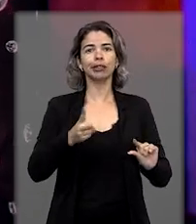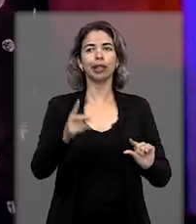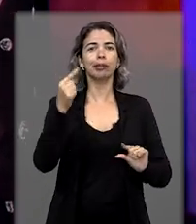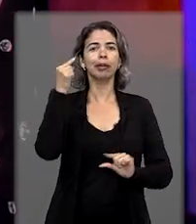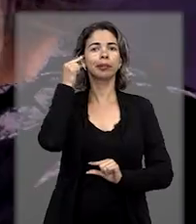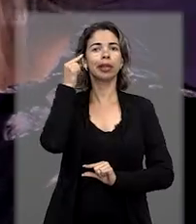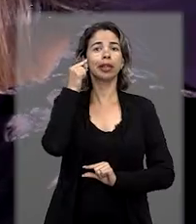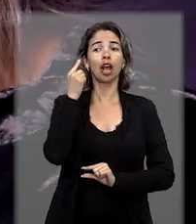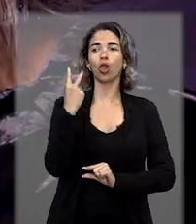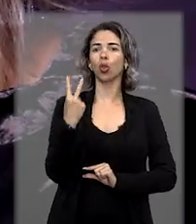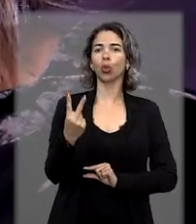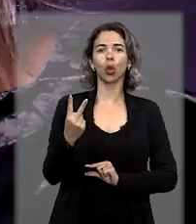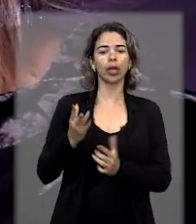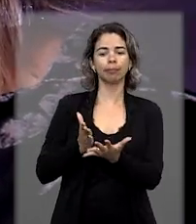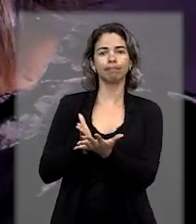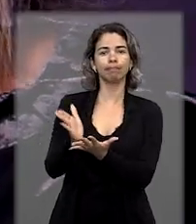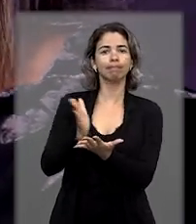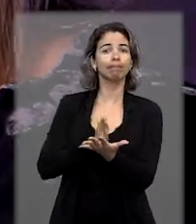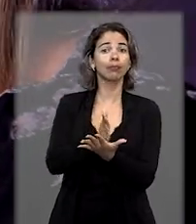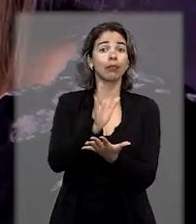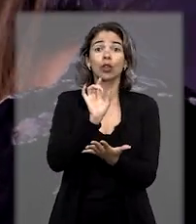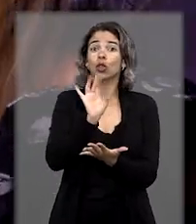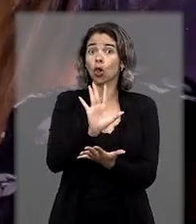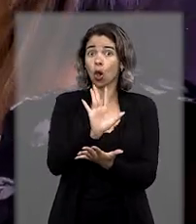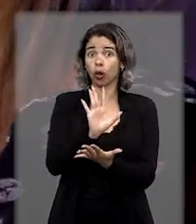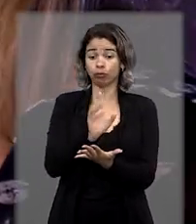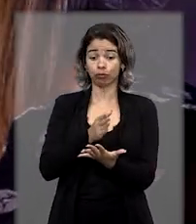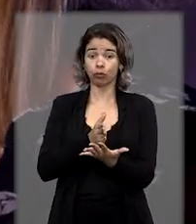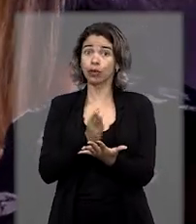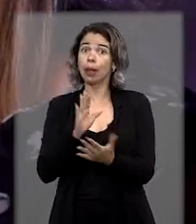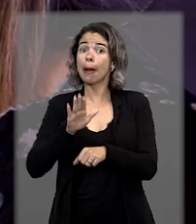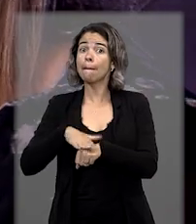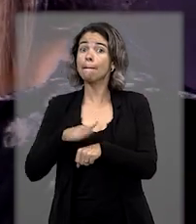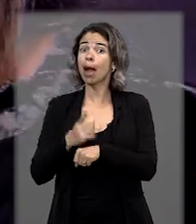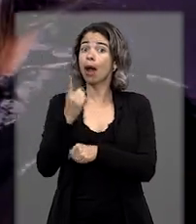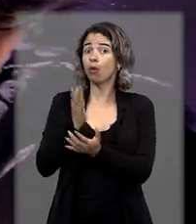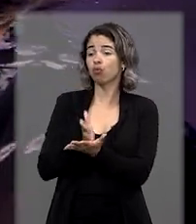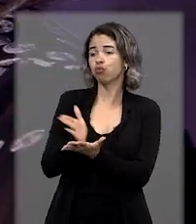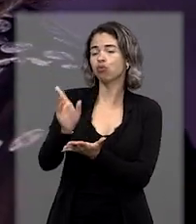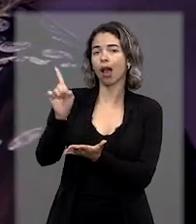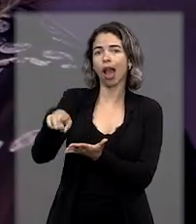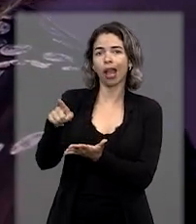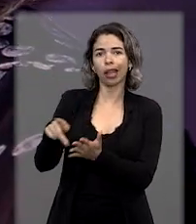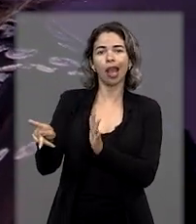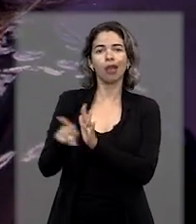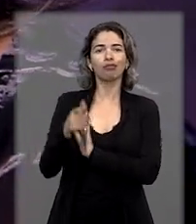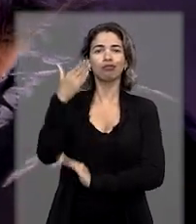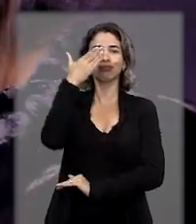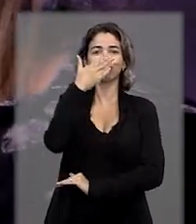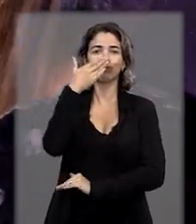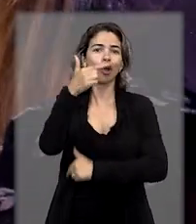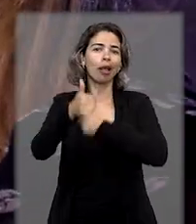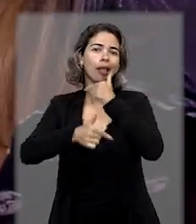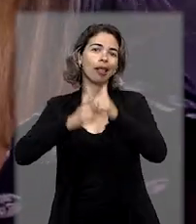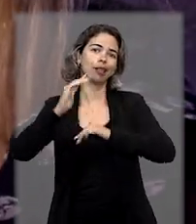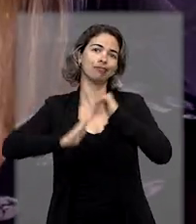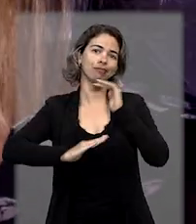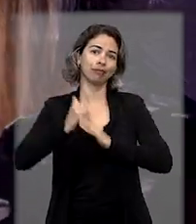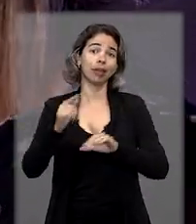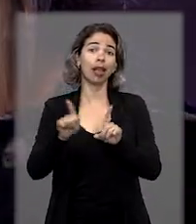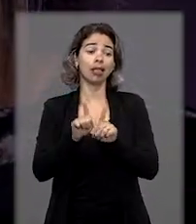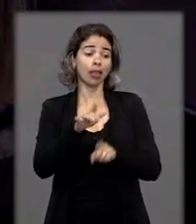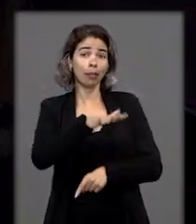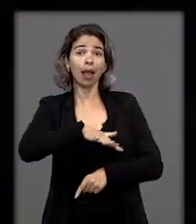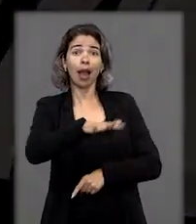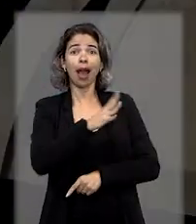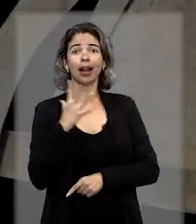a dois destinos básicos mas um mais do que o outro né que a prostituição e a